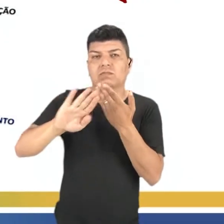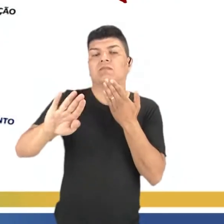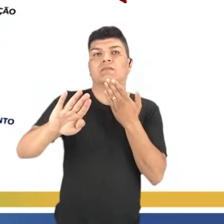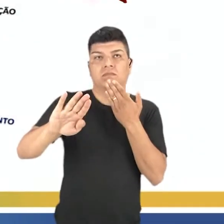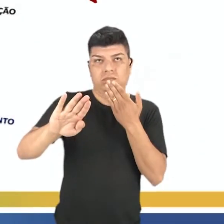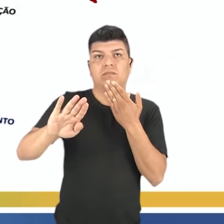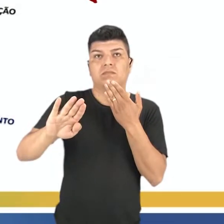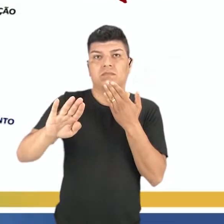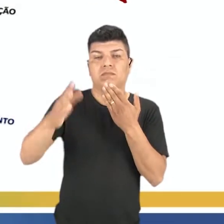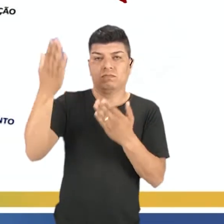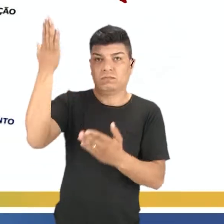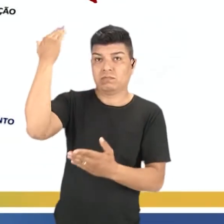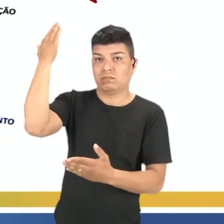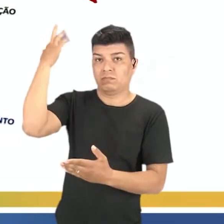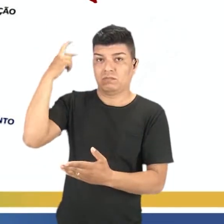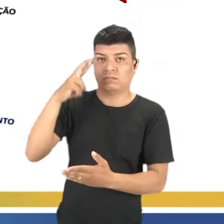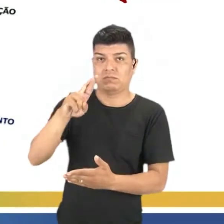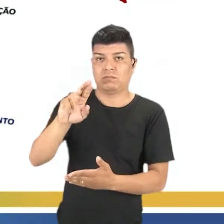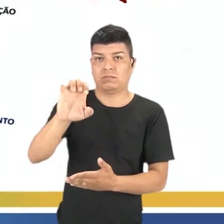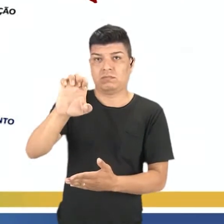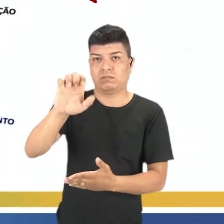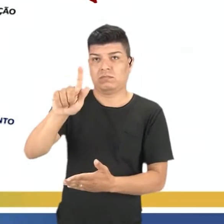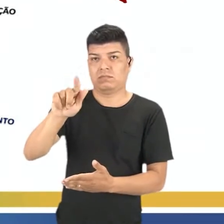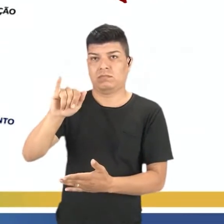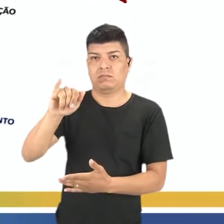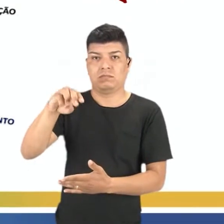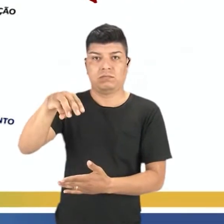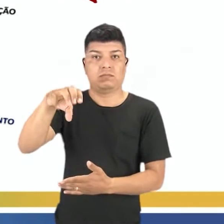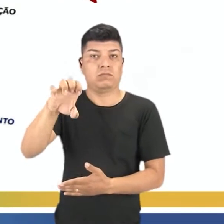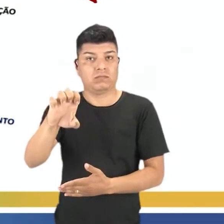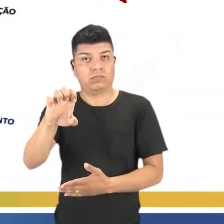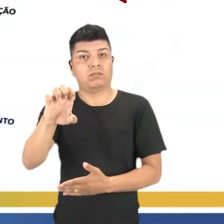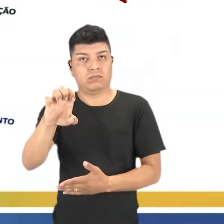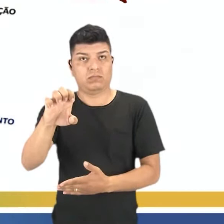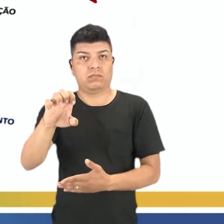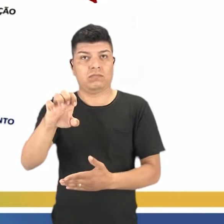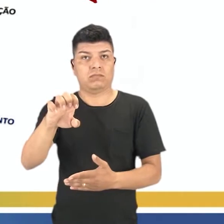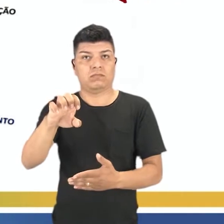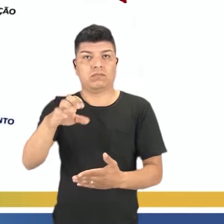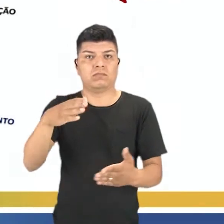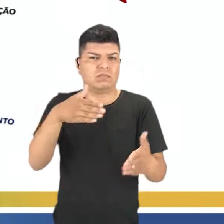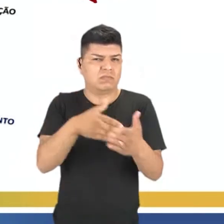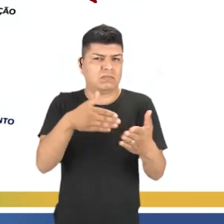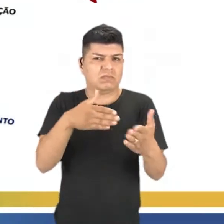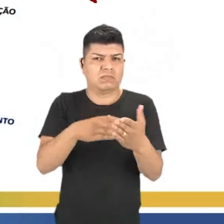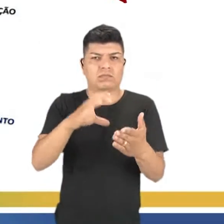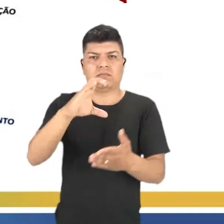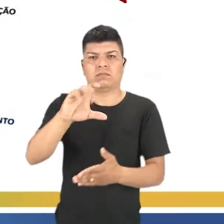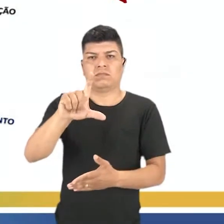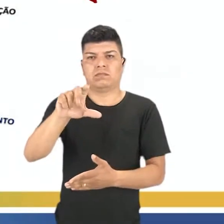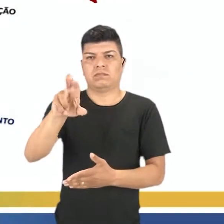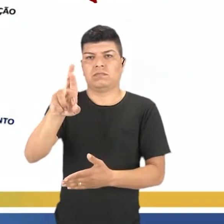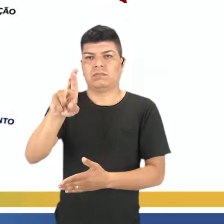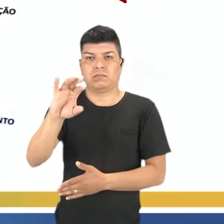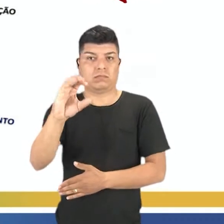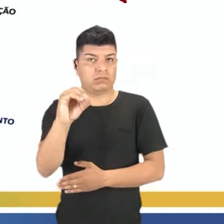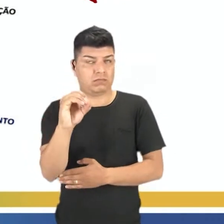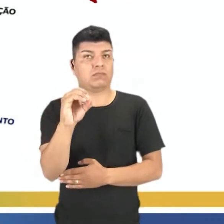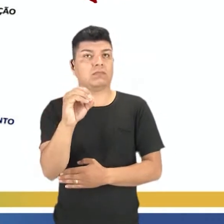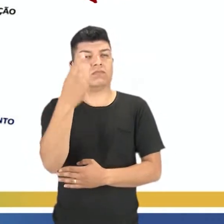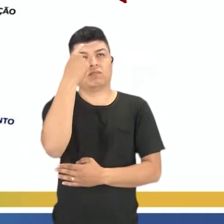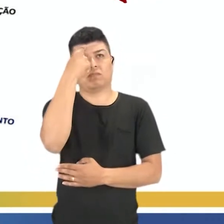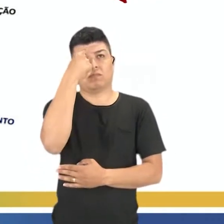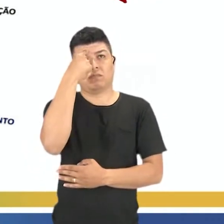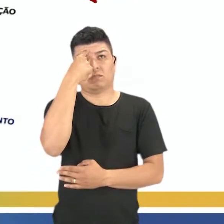antigo regime e aquilo que ia contra o clero. Por que embasava-se esses pensamentos? A crença